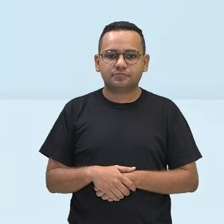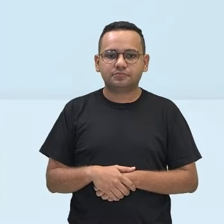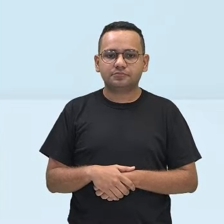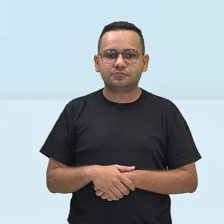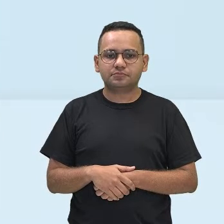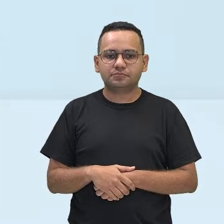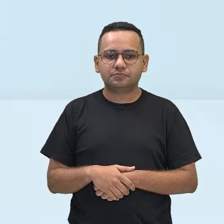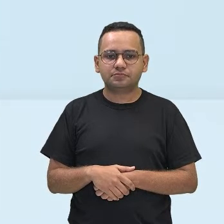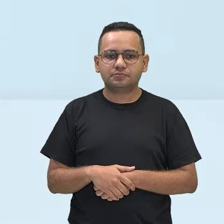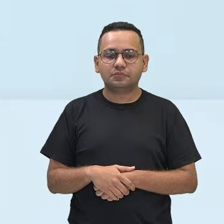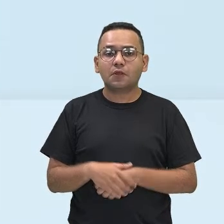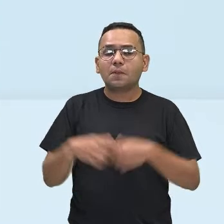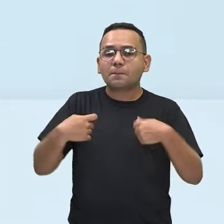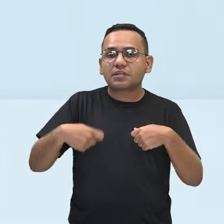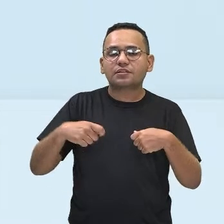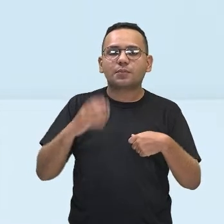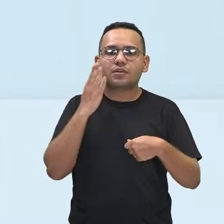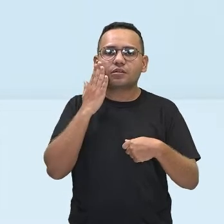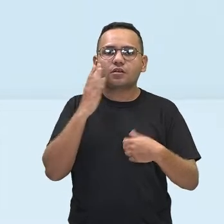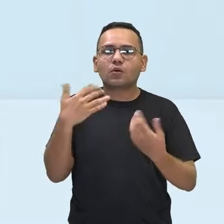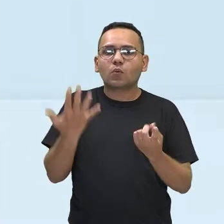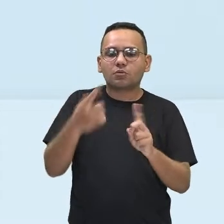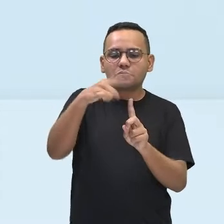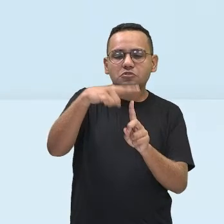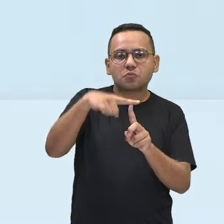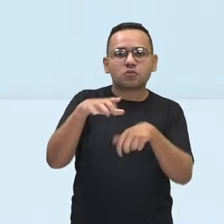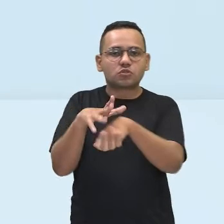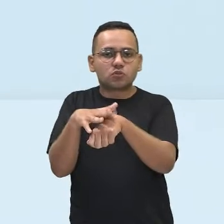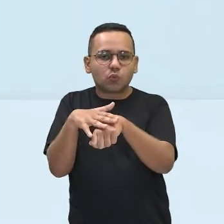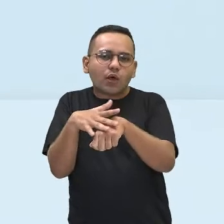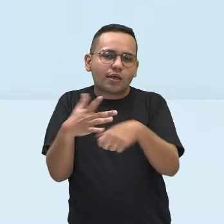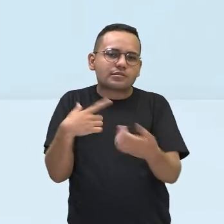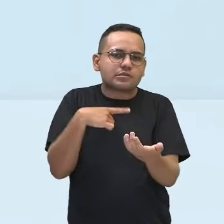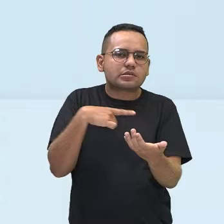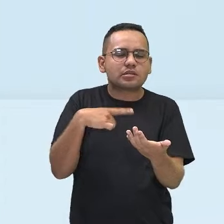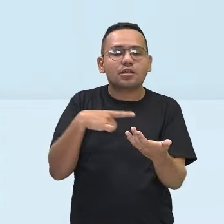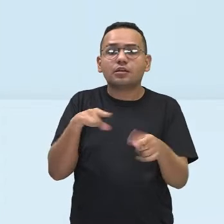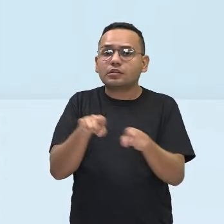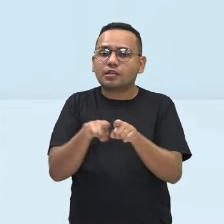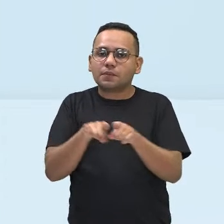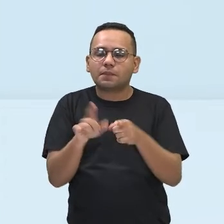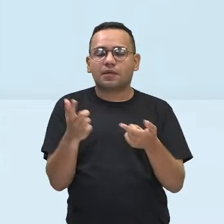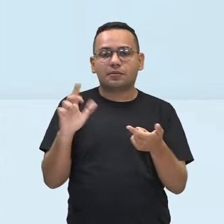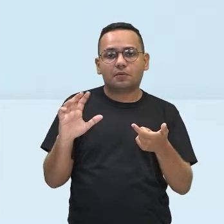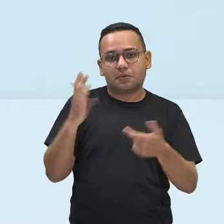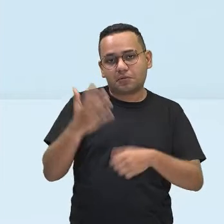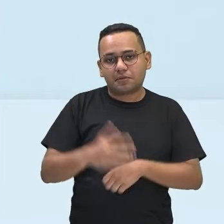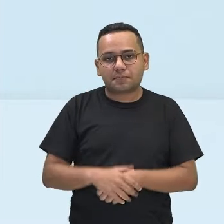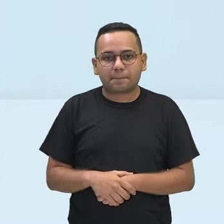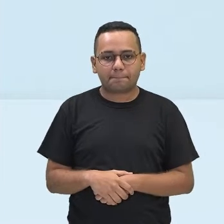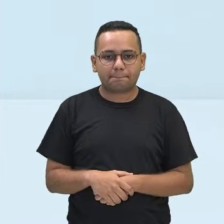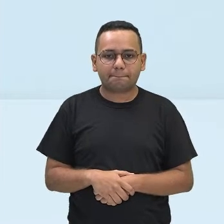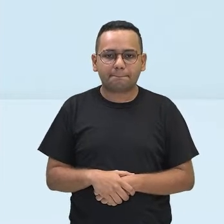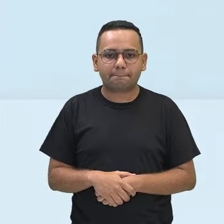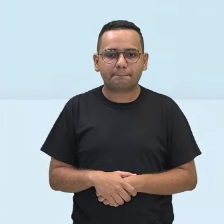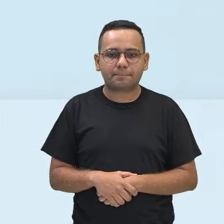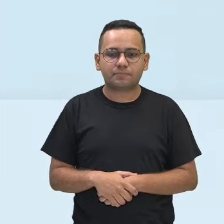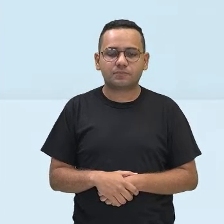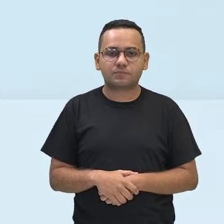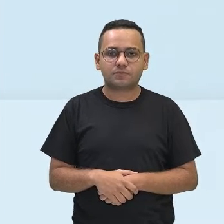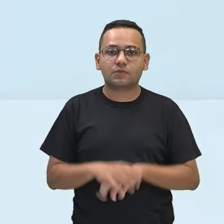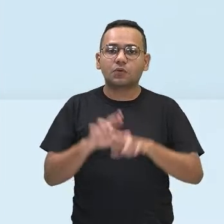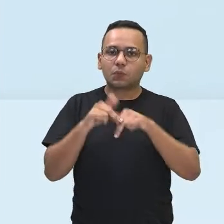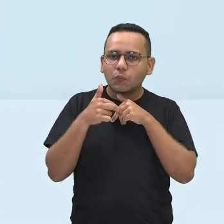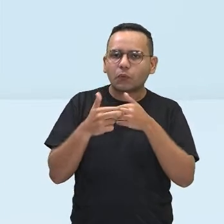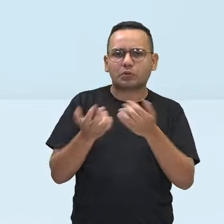são os tipos de enfermidades e as suas possíveis causas. Aí sim, com todos esses